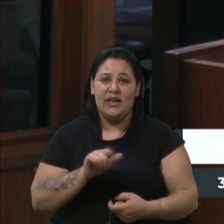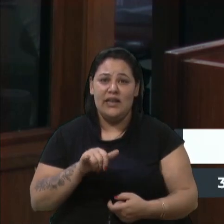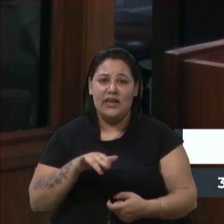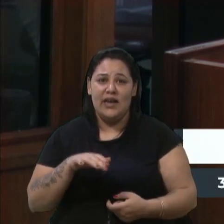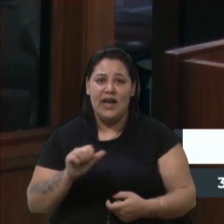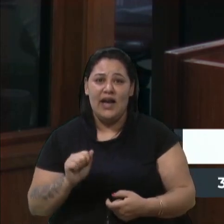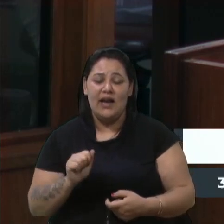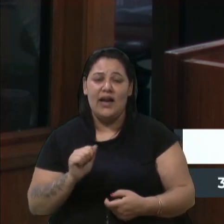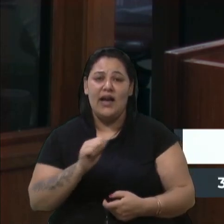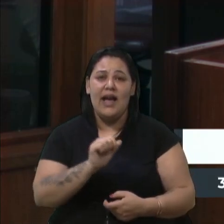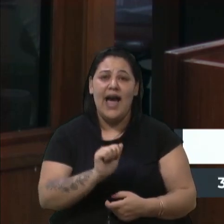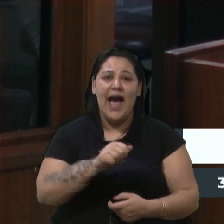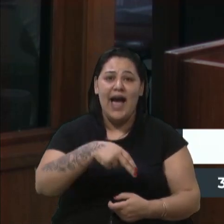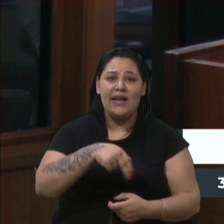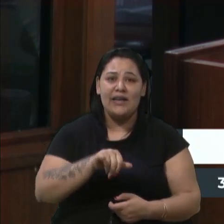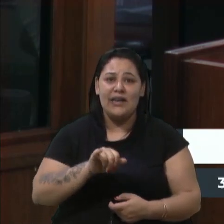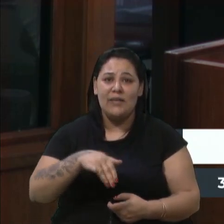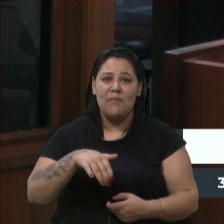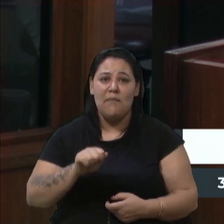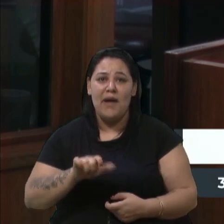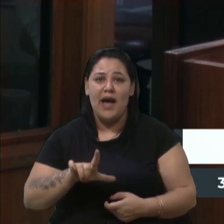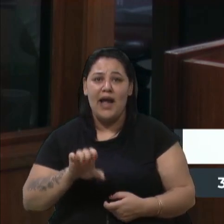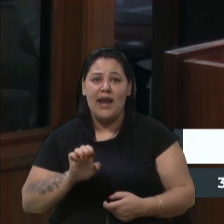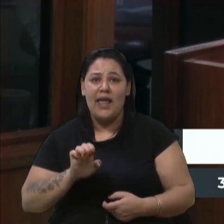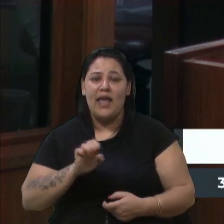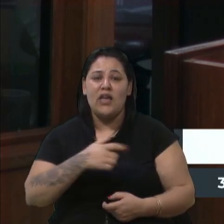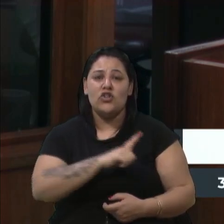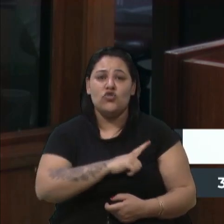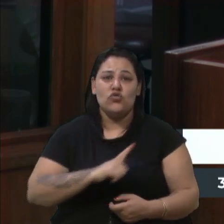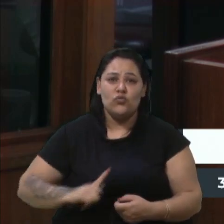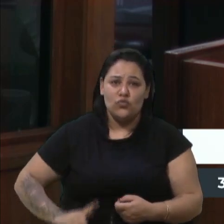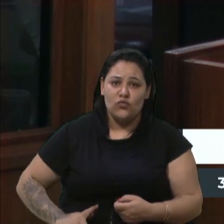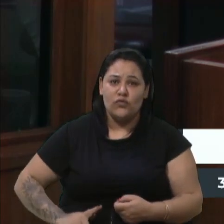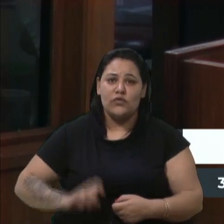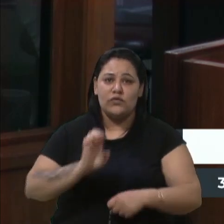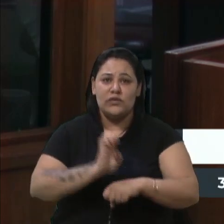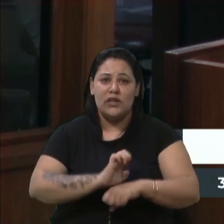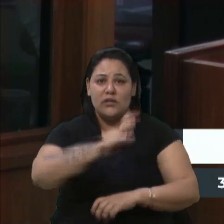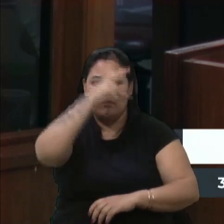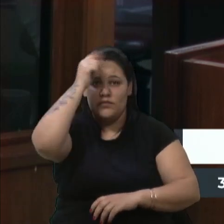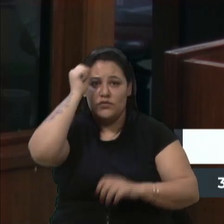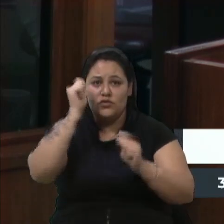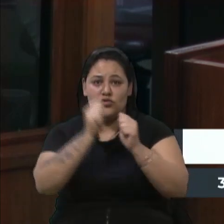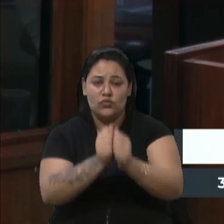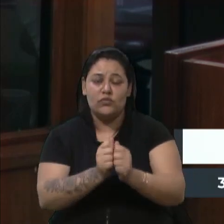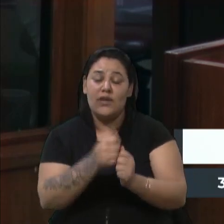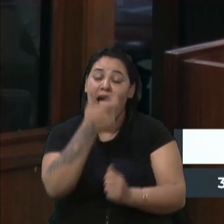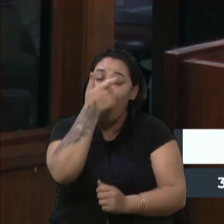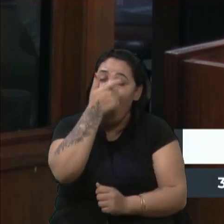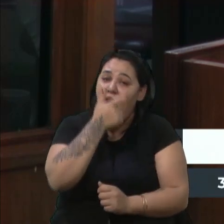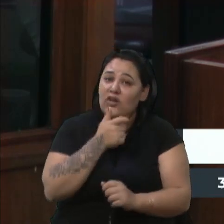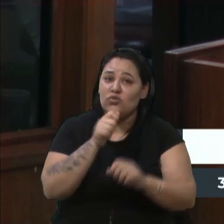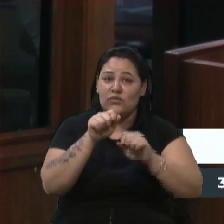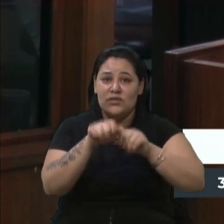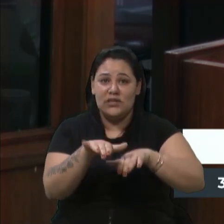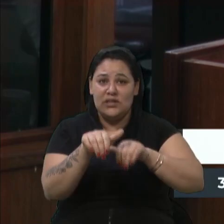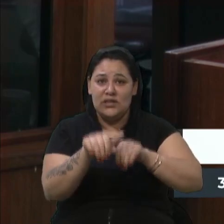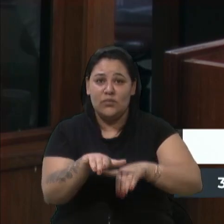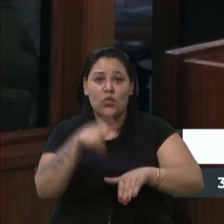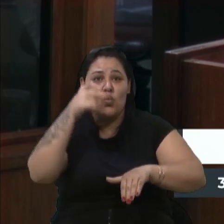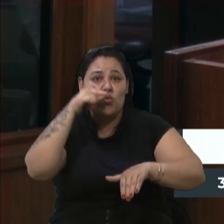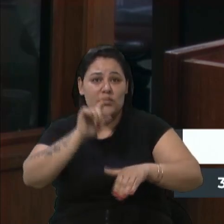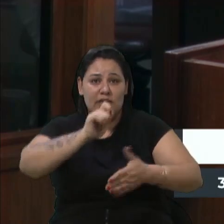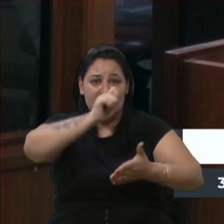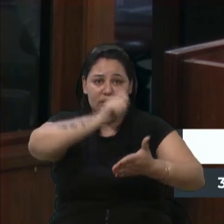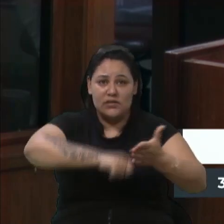e o Governo do Estado. Então, em setembro, talvez, venha essa assinatura do município